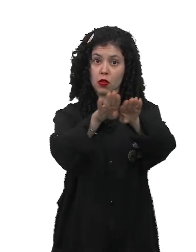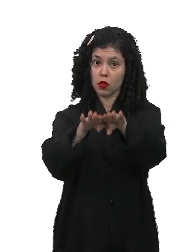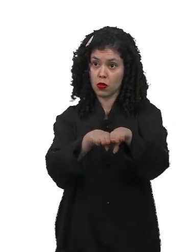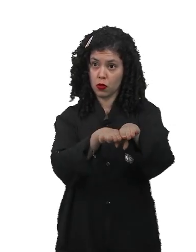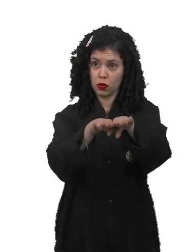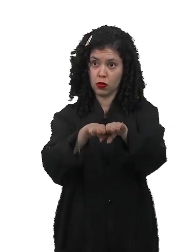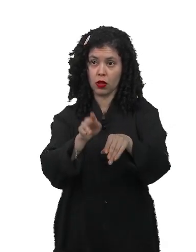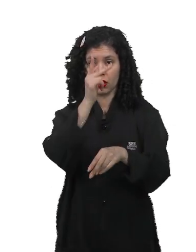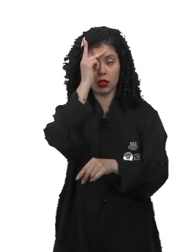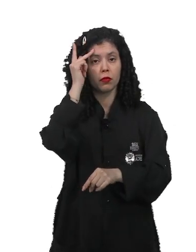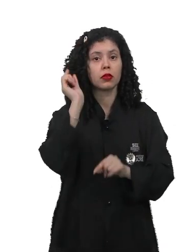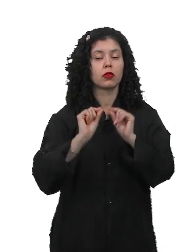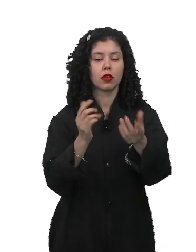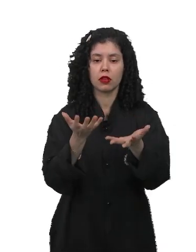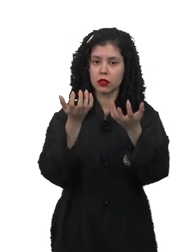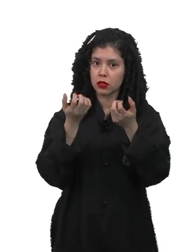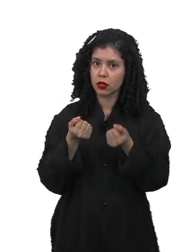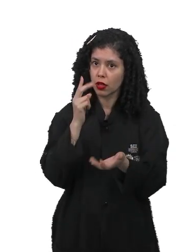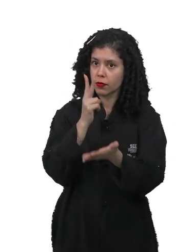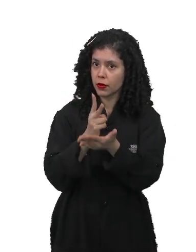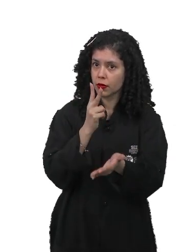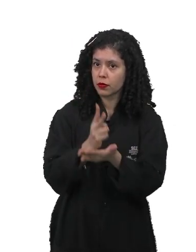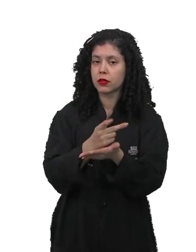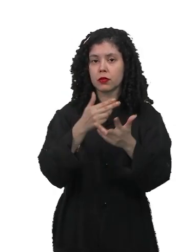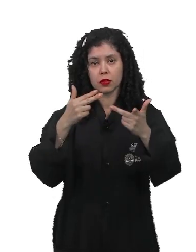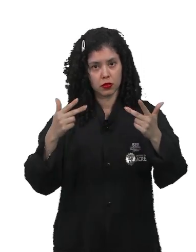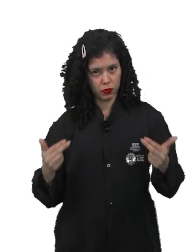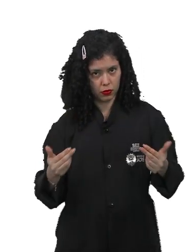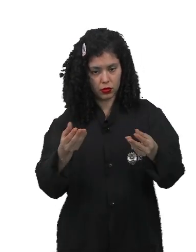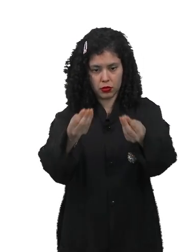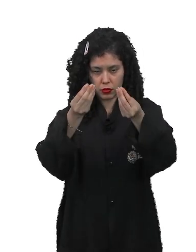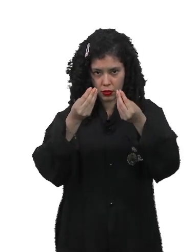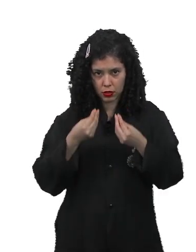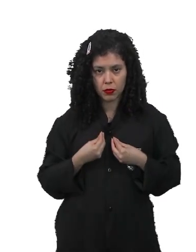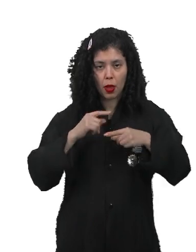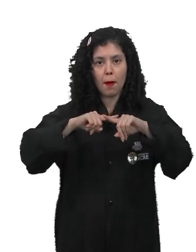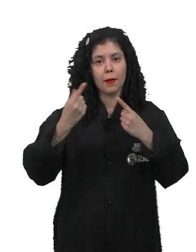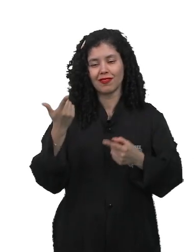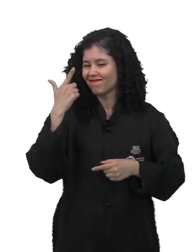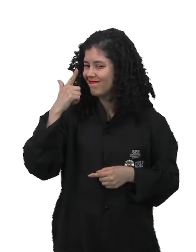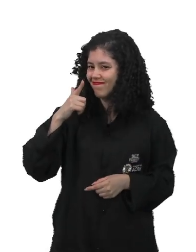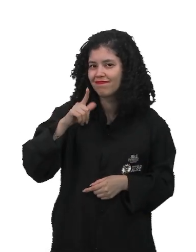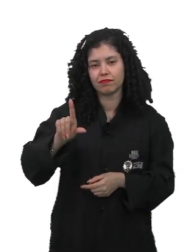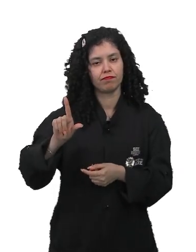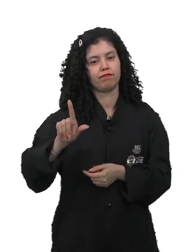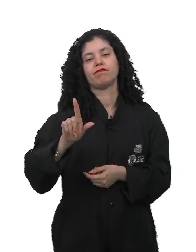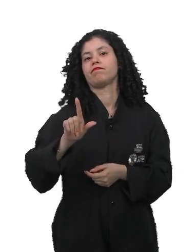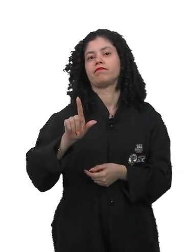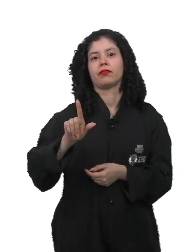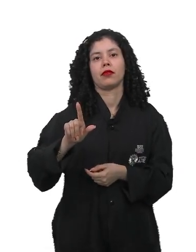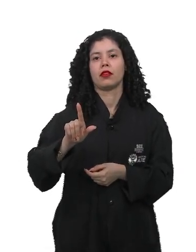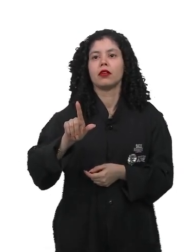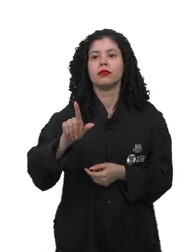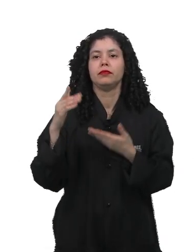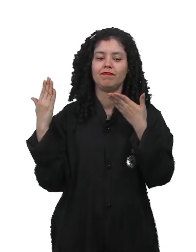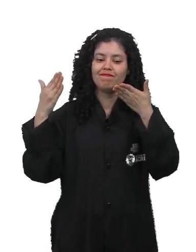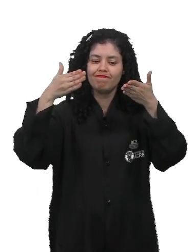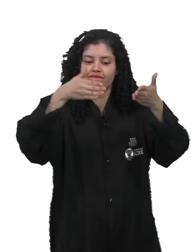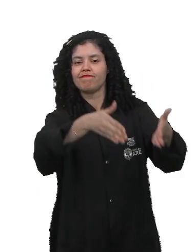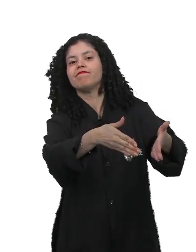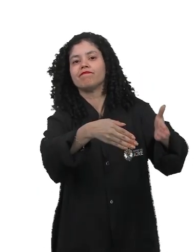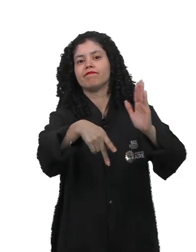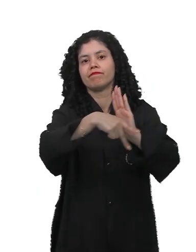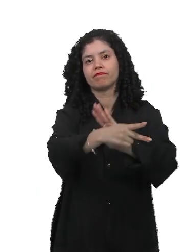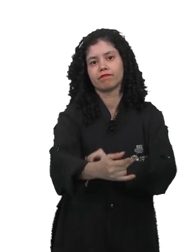igualdade, as pessoas recebem os mesmos recursos, porém elas não conseguem alcançar os seus